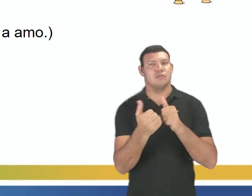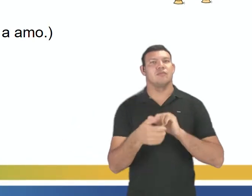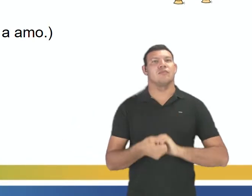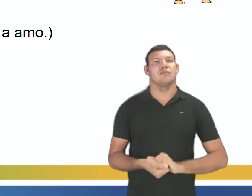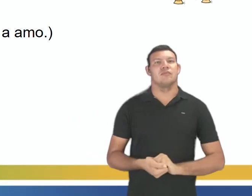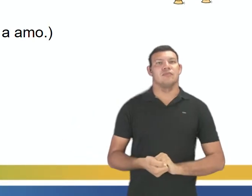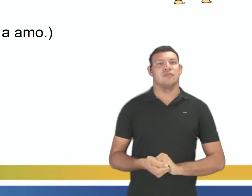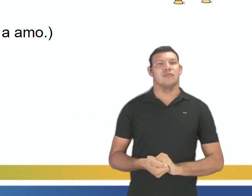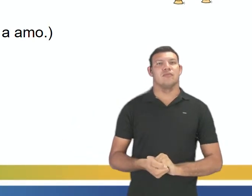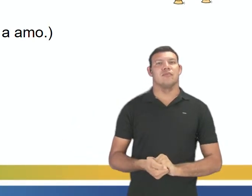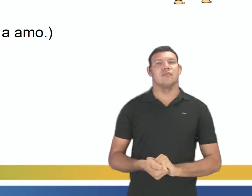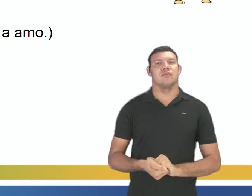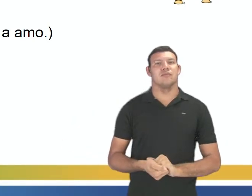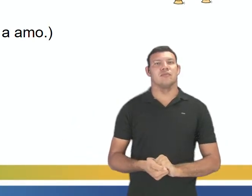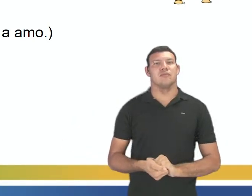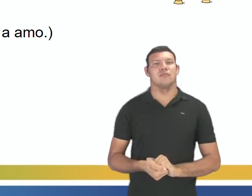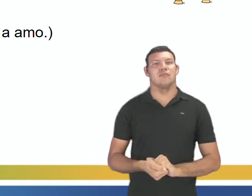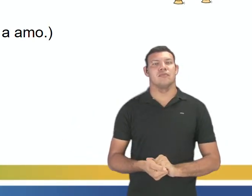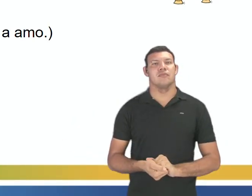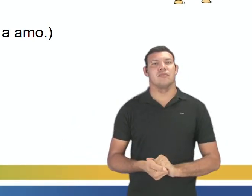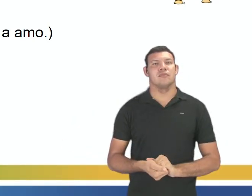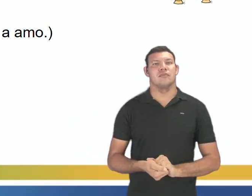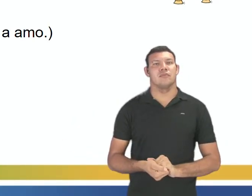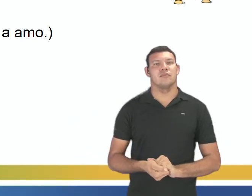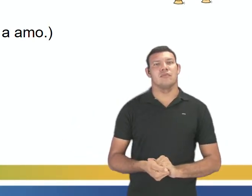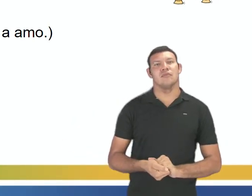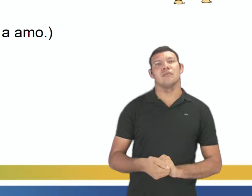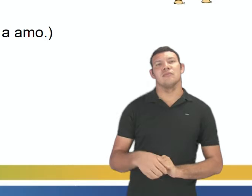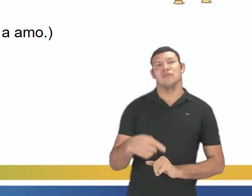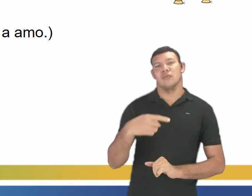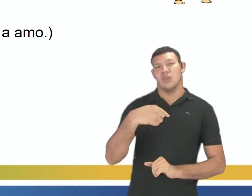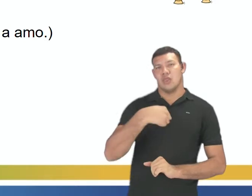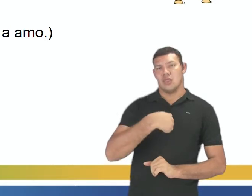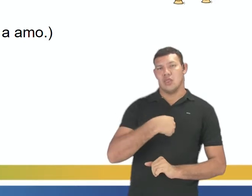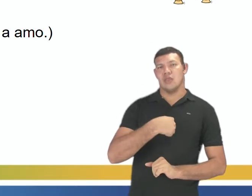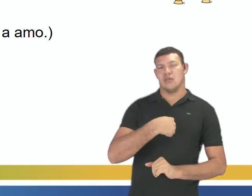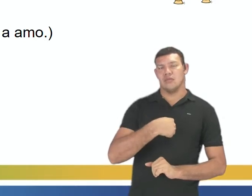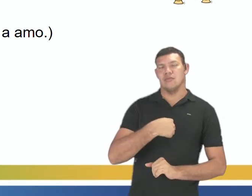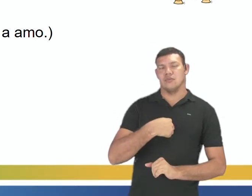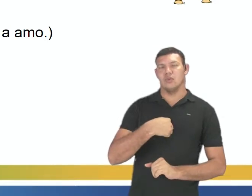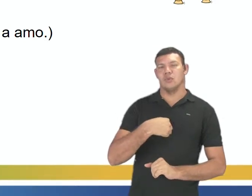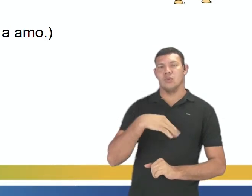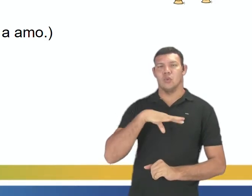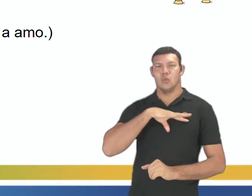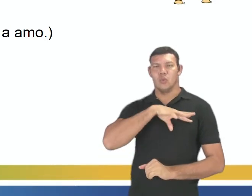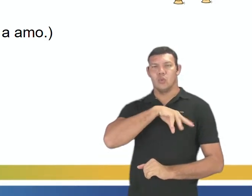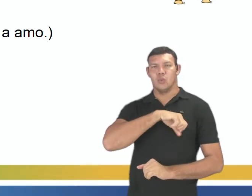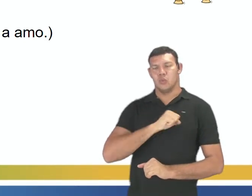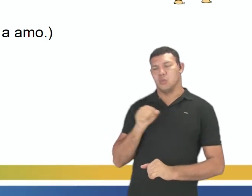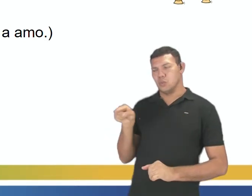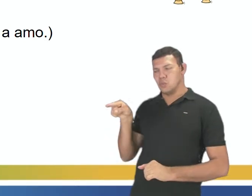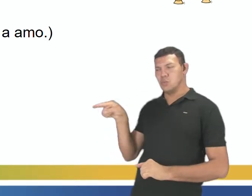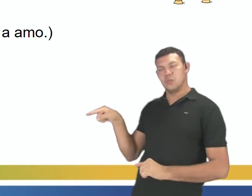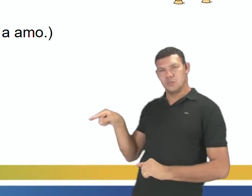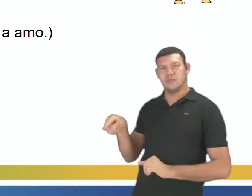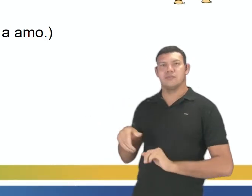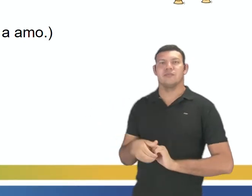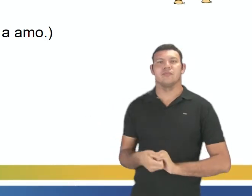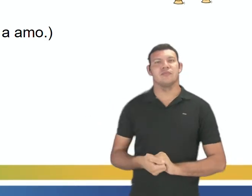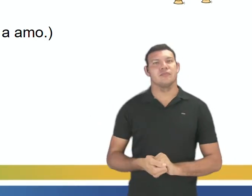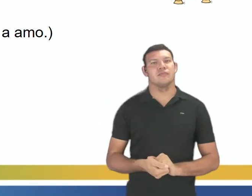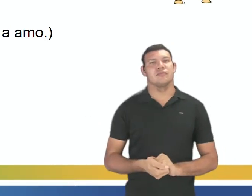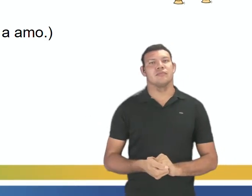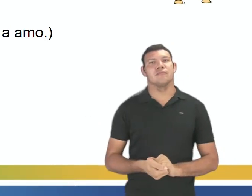love her. Traduzindo, eu a amo. Entenderam? I love my mom. E ali o my mom está funcionando